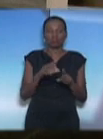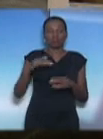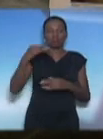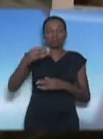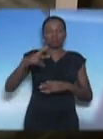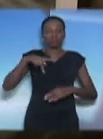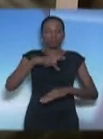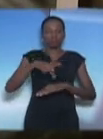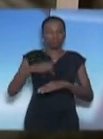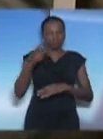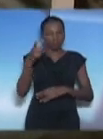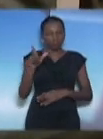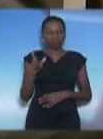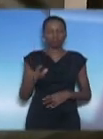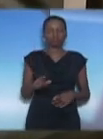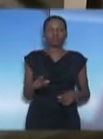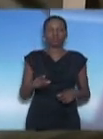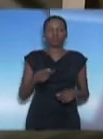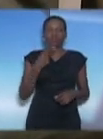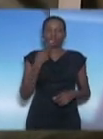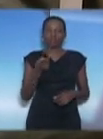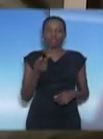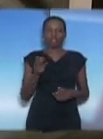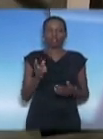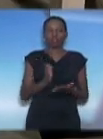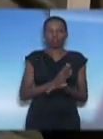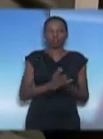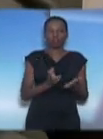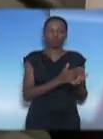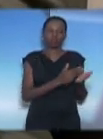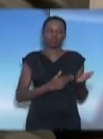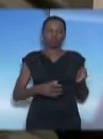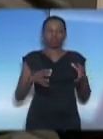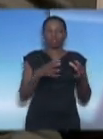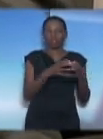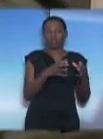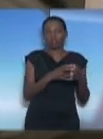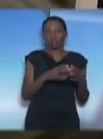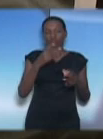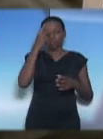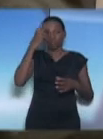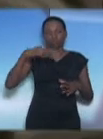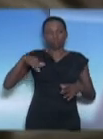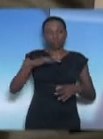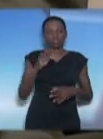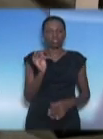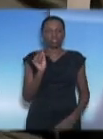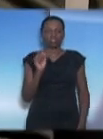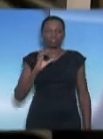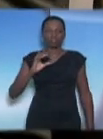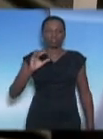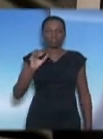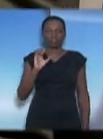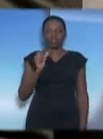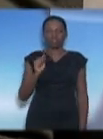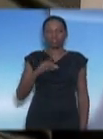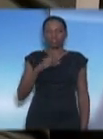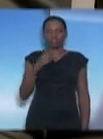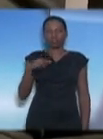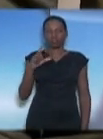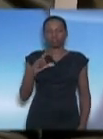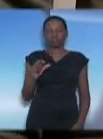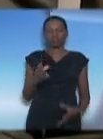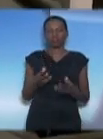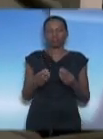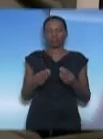cita algumas tatuagens, a que grupo pertence, a facções, o que significa, porque muitas tatuagens, às vezes, já